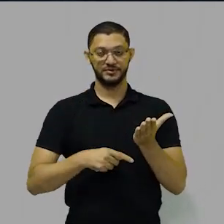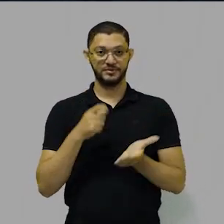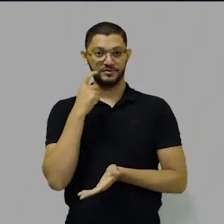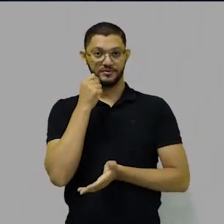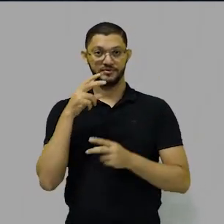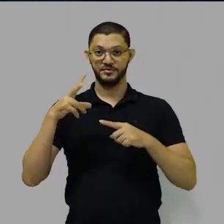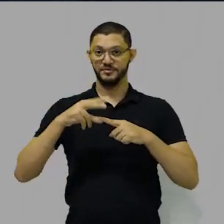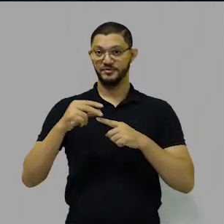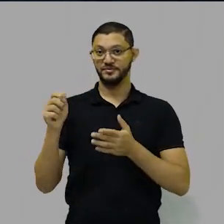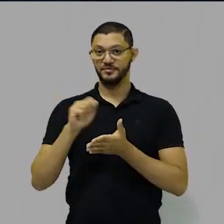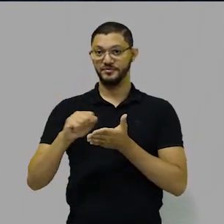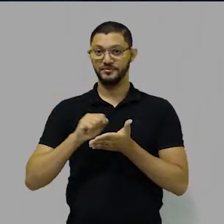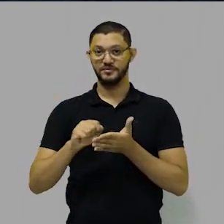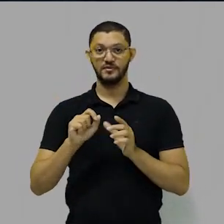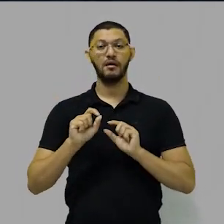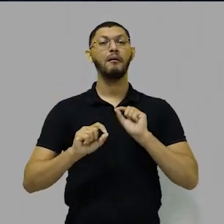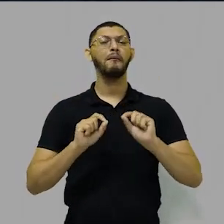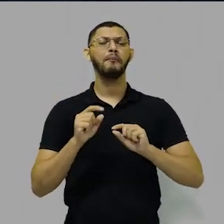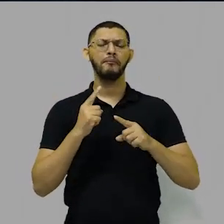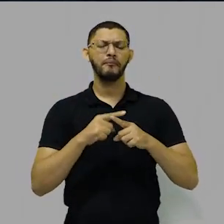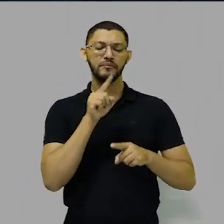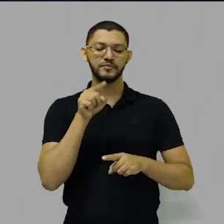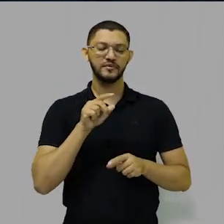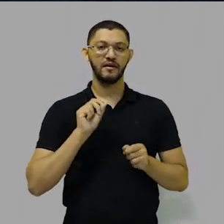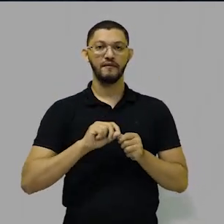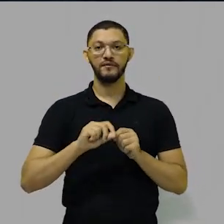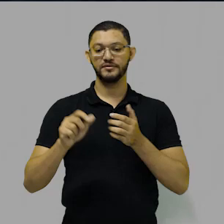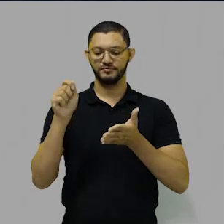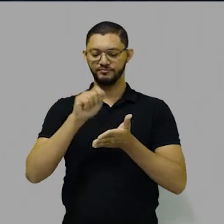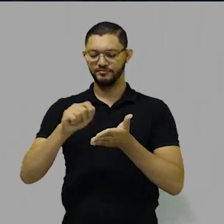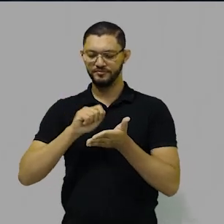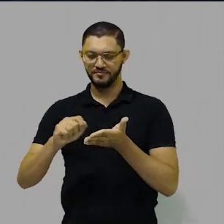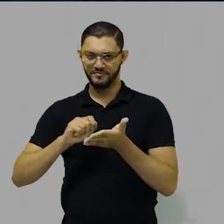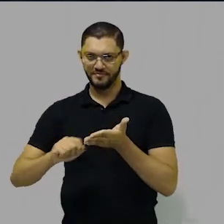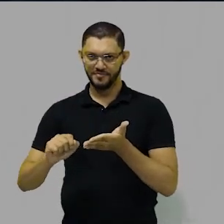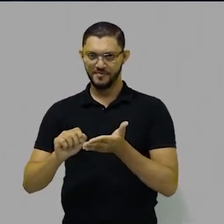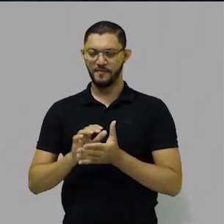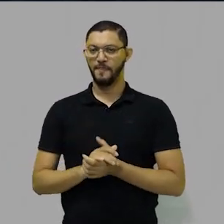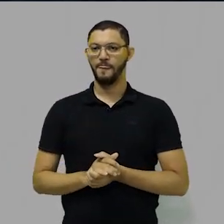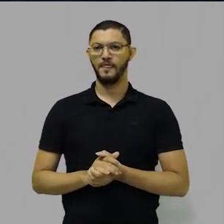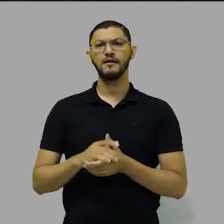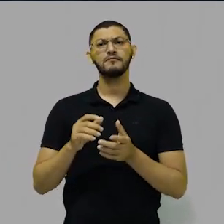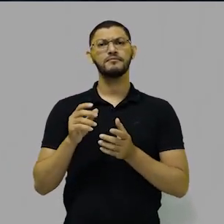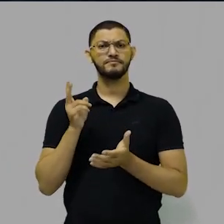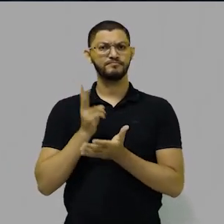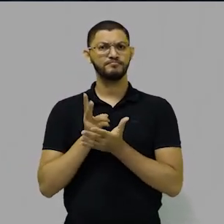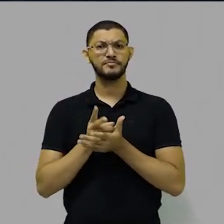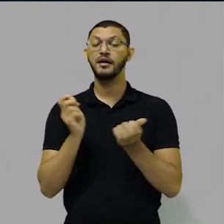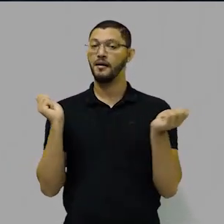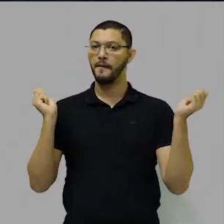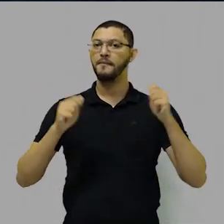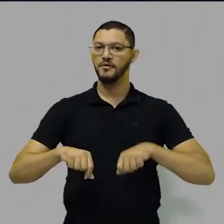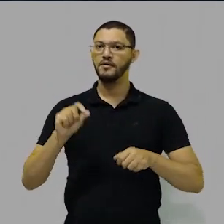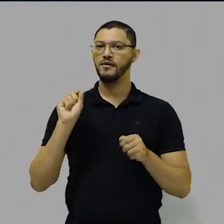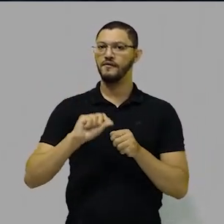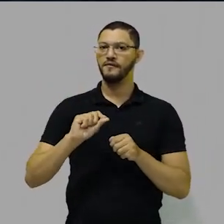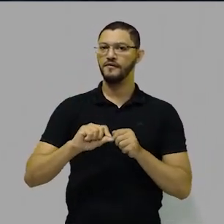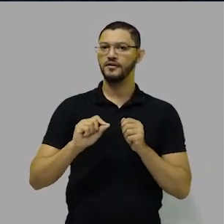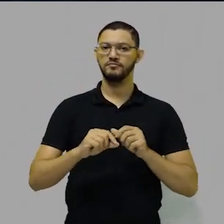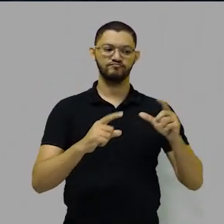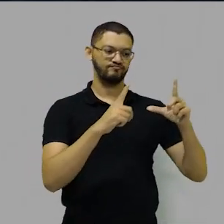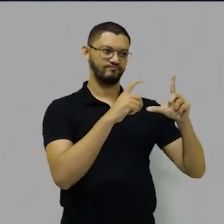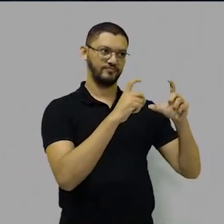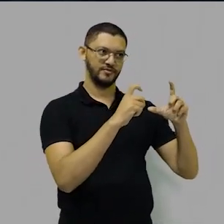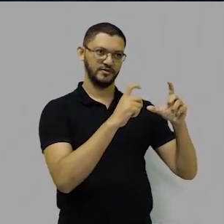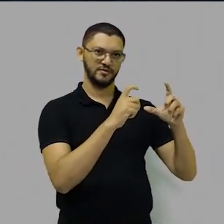lápis, caneta, borracha. Para quê? Para fazer as devidas anotações. Sempre que possível, turma, faça um print